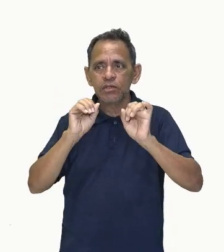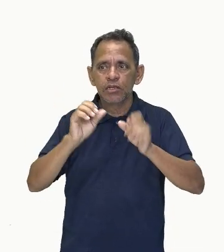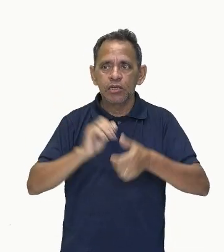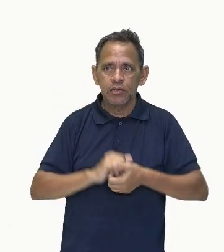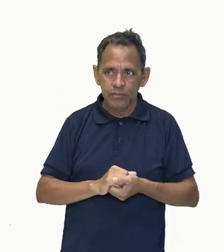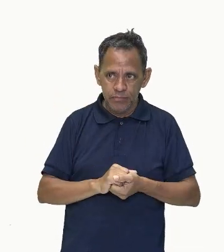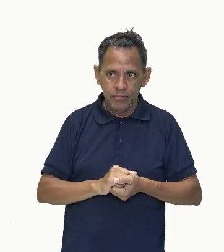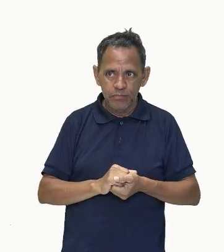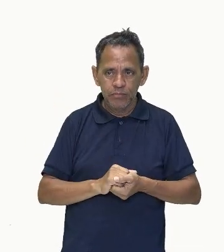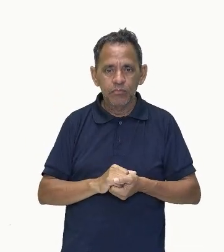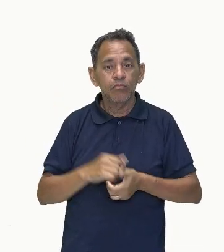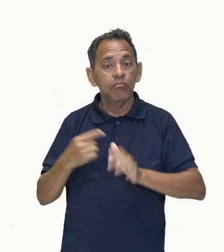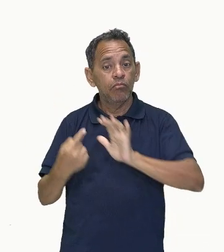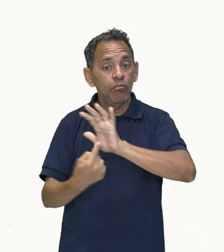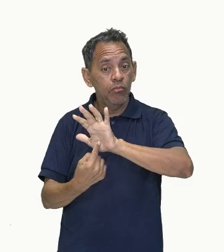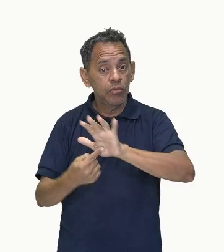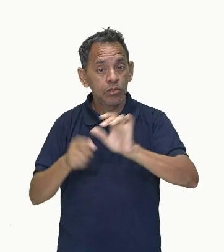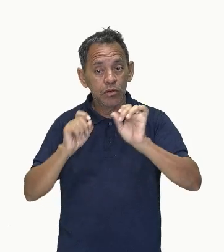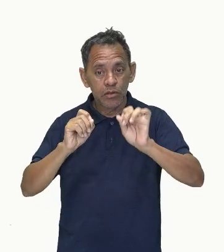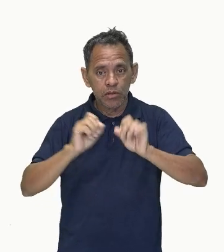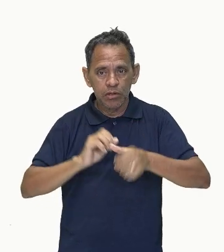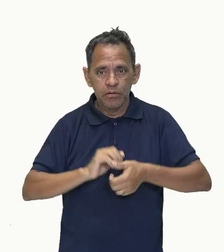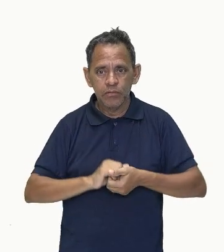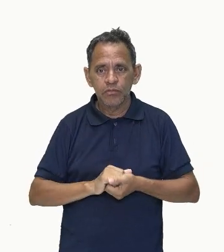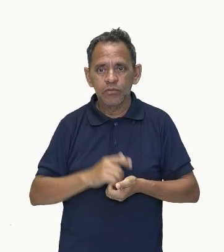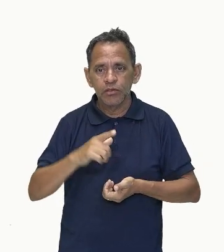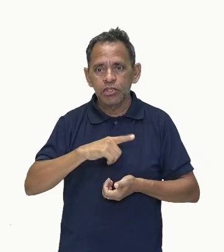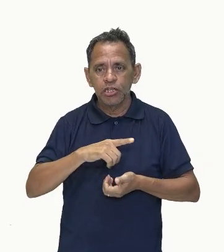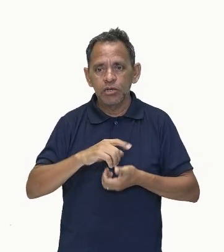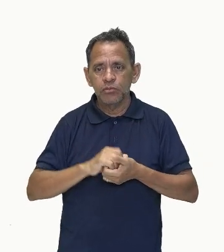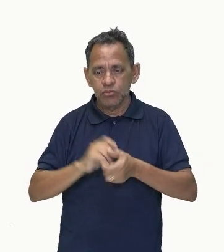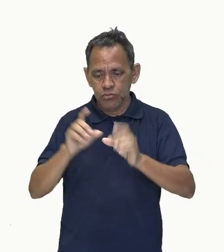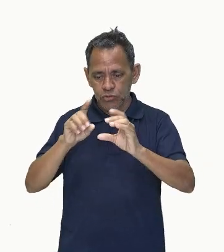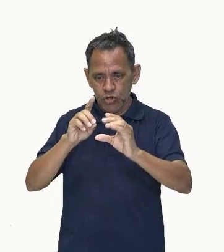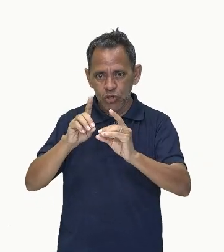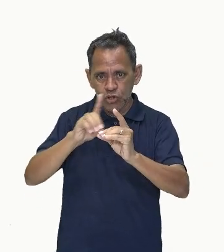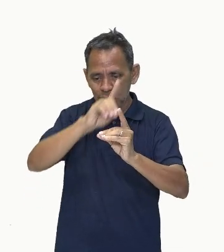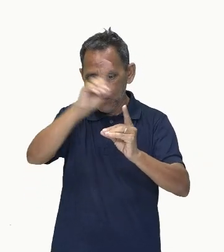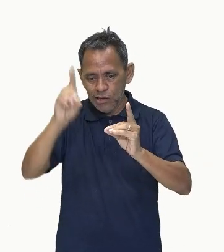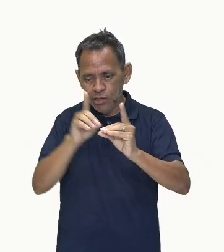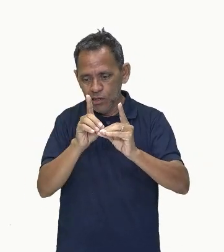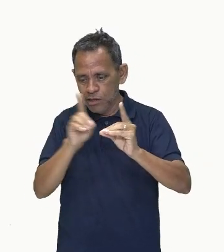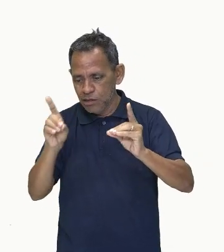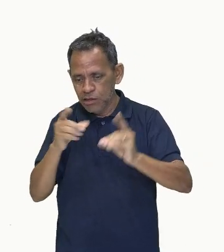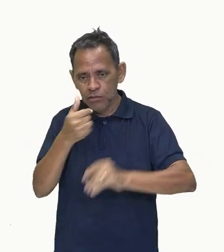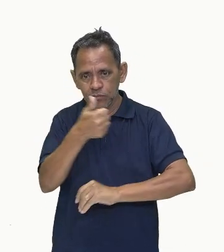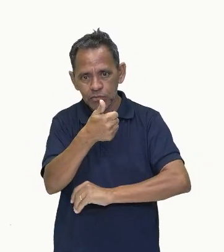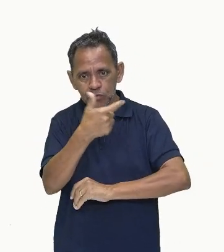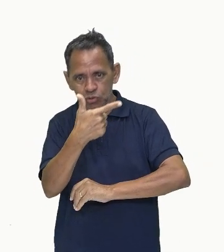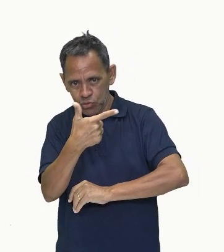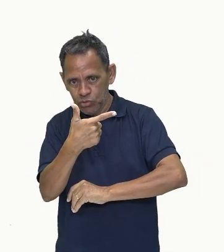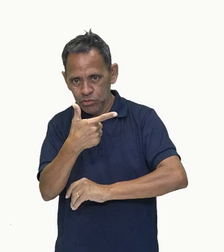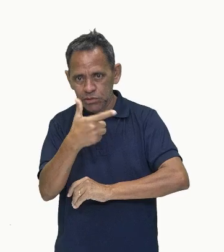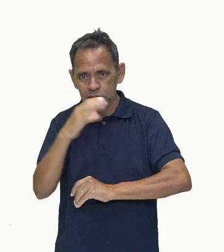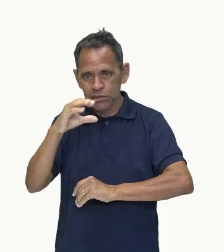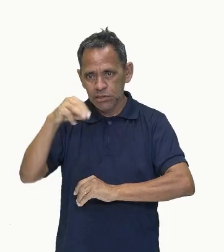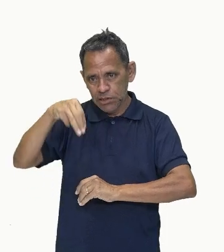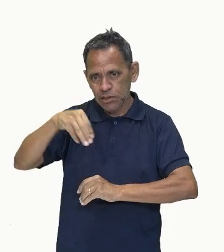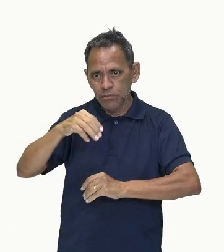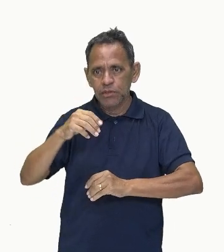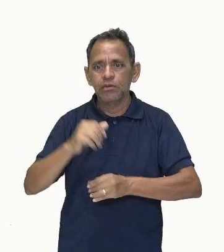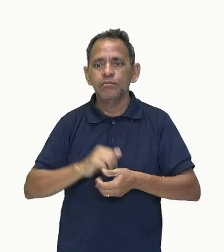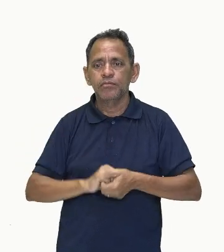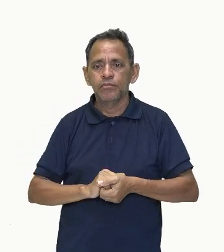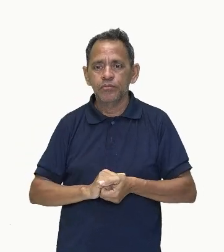né? Como ele está mostrando que nós temos um diâmetro de 12 centímetros, tá? Ou seja, o diâmetro ele sai